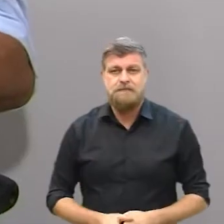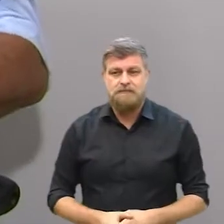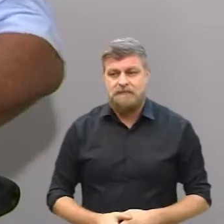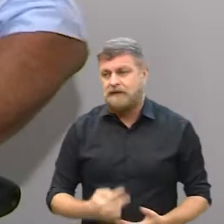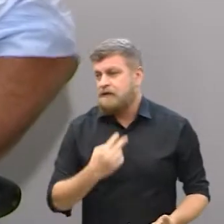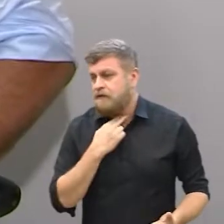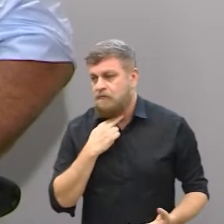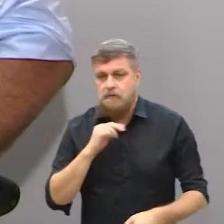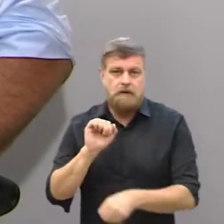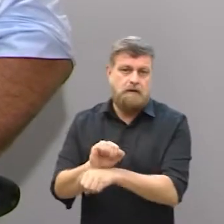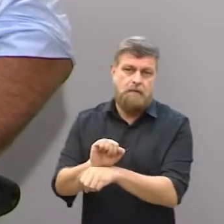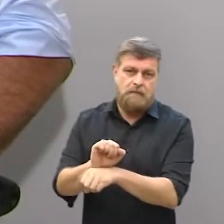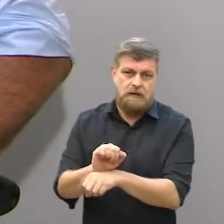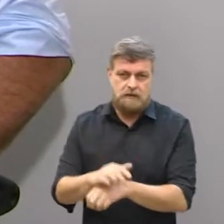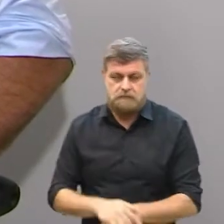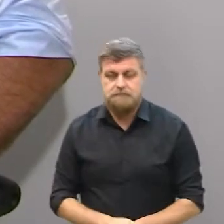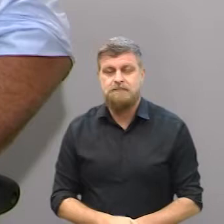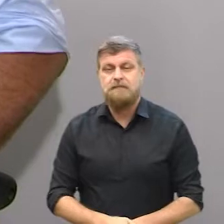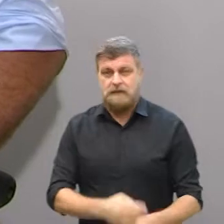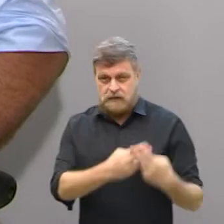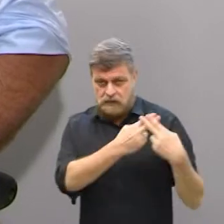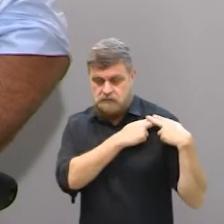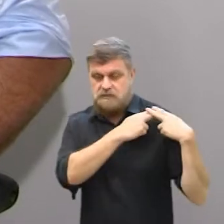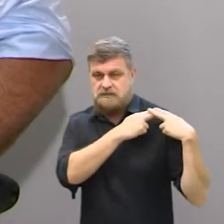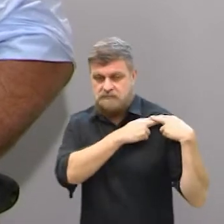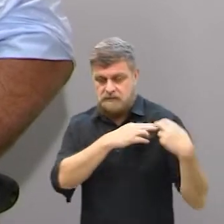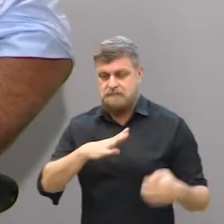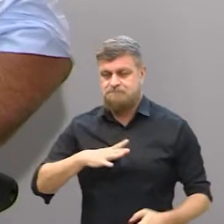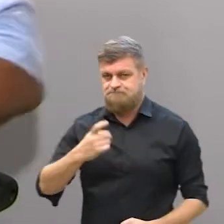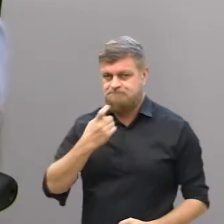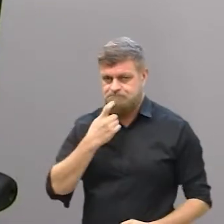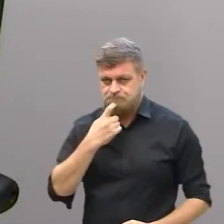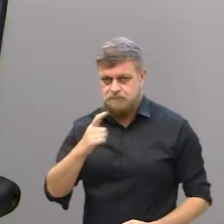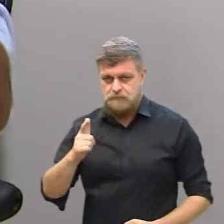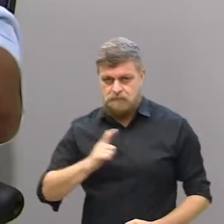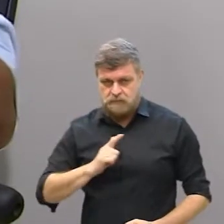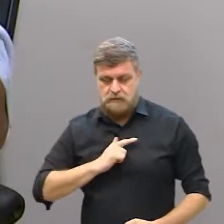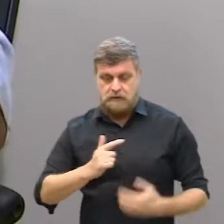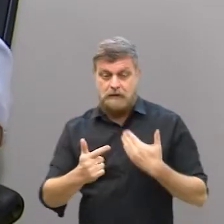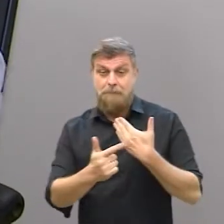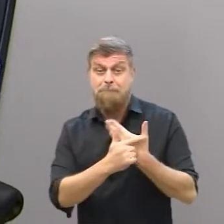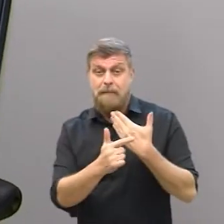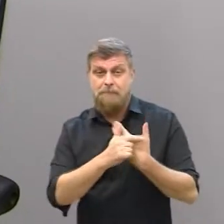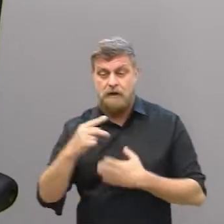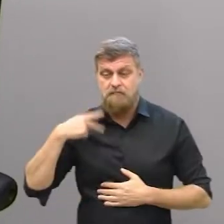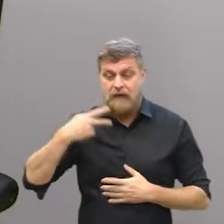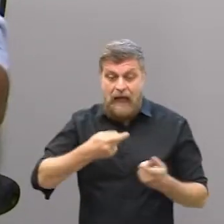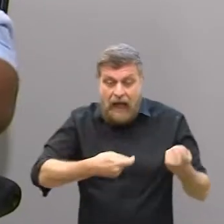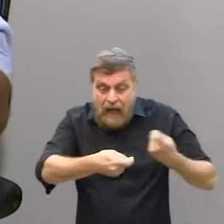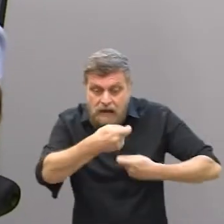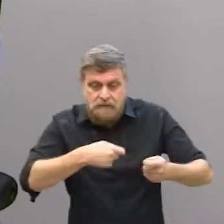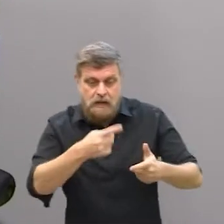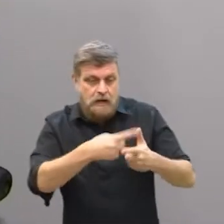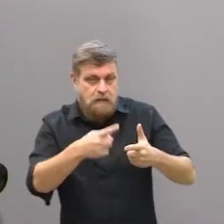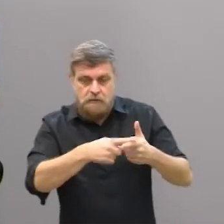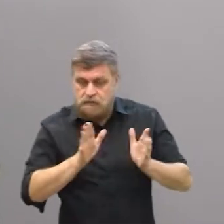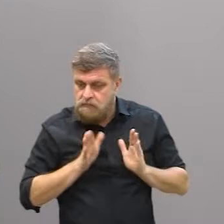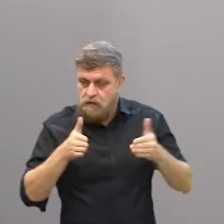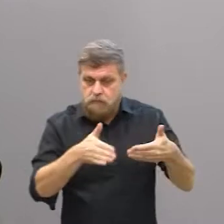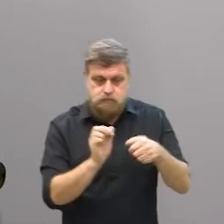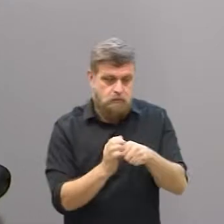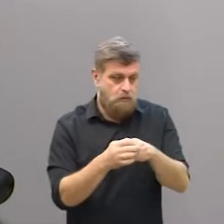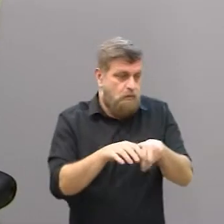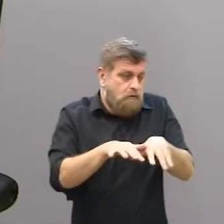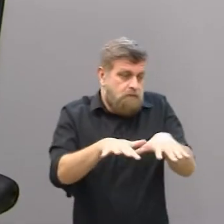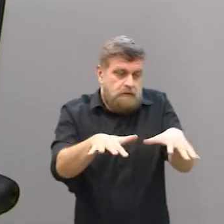o estado não pode parar. E compete ao município de Campinas, dentre algumas atribuições, administrar esse problema relacionado